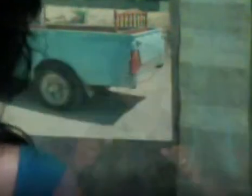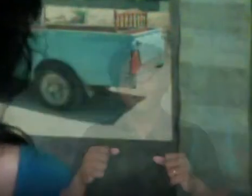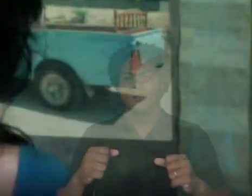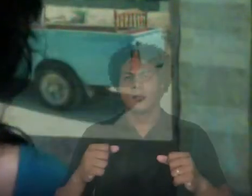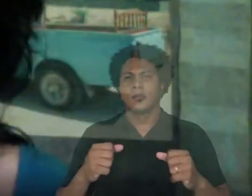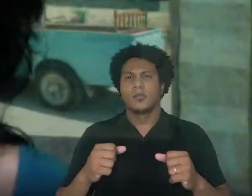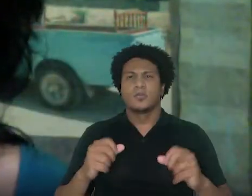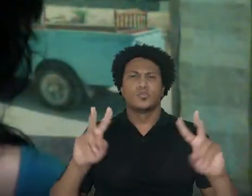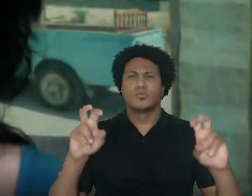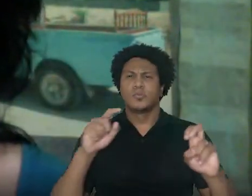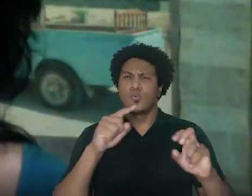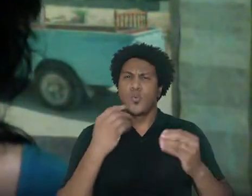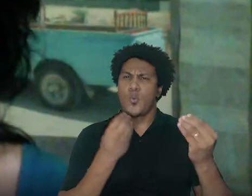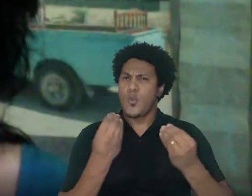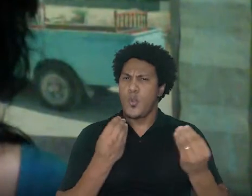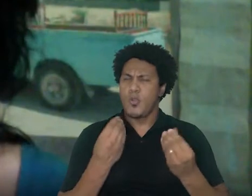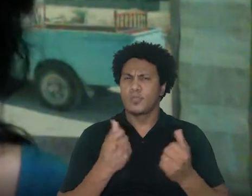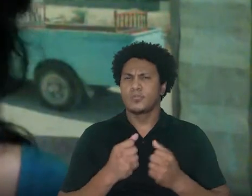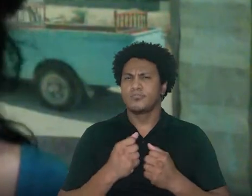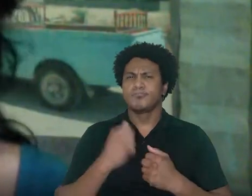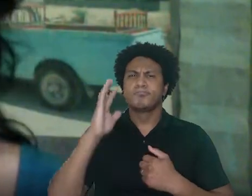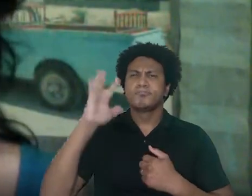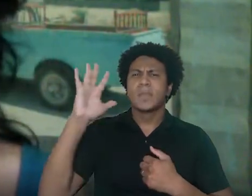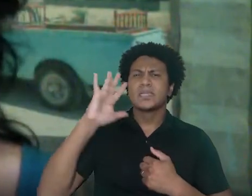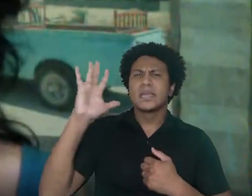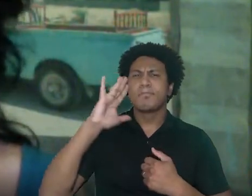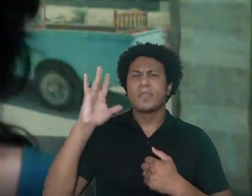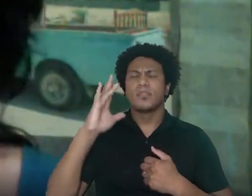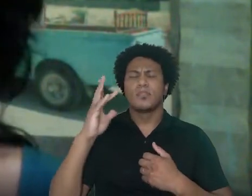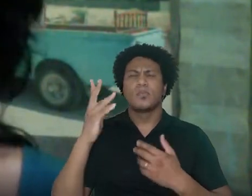que você fala, né? Como que você pensa esse